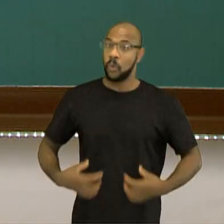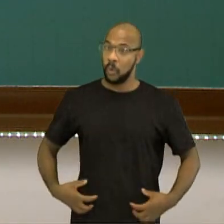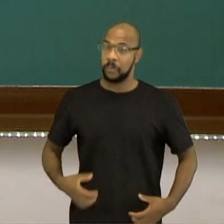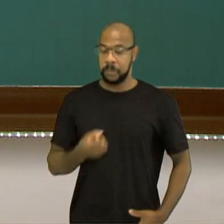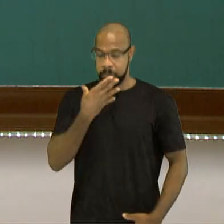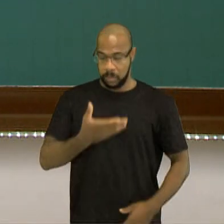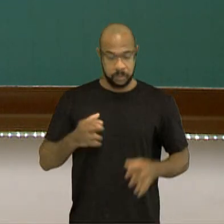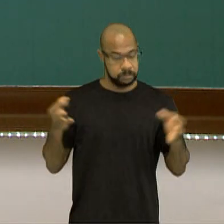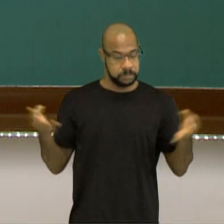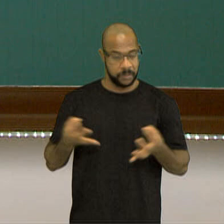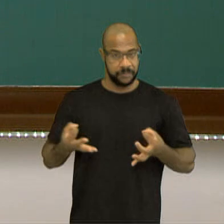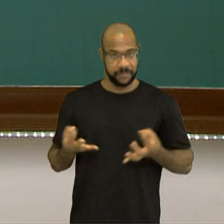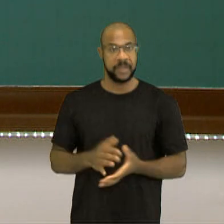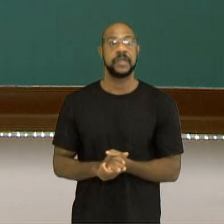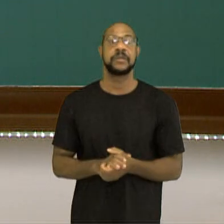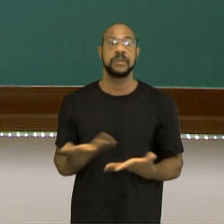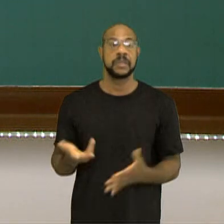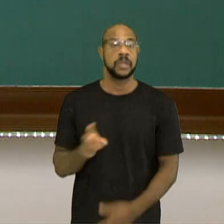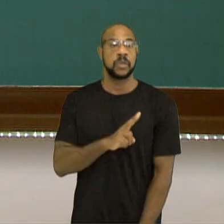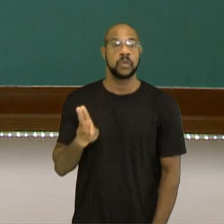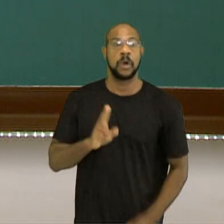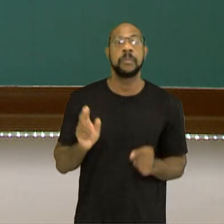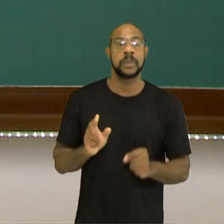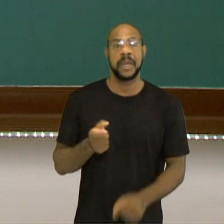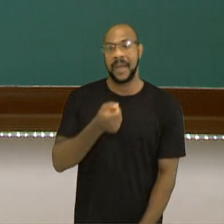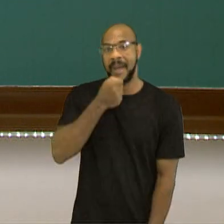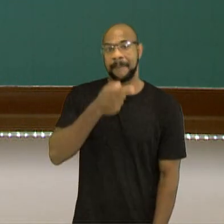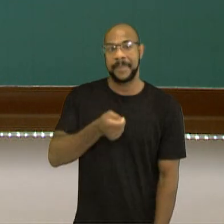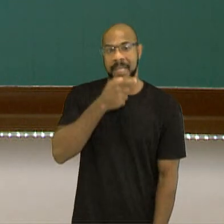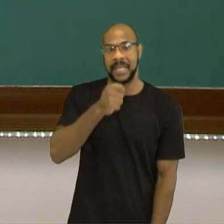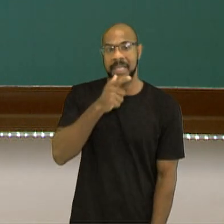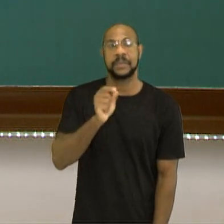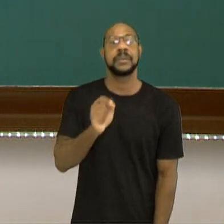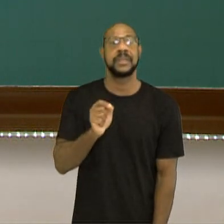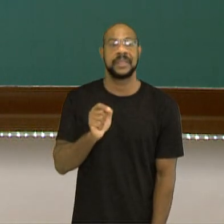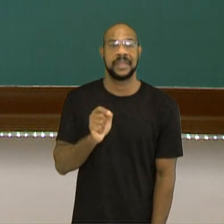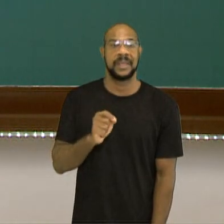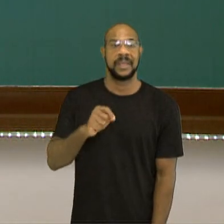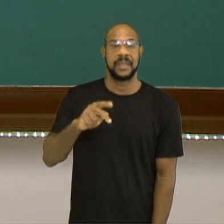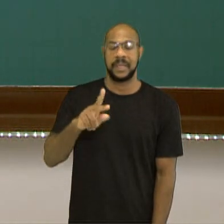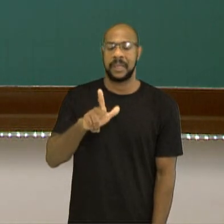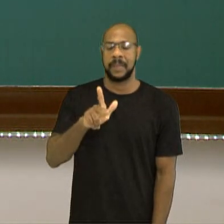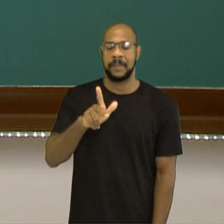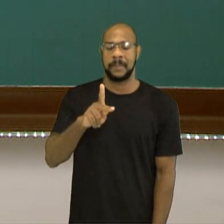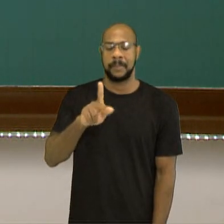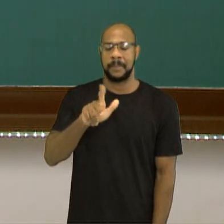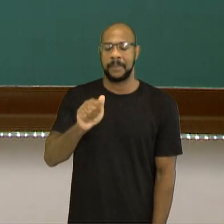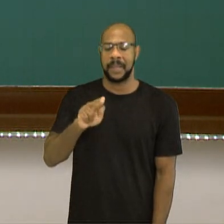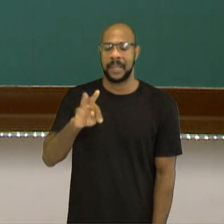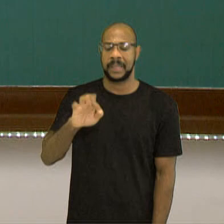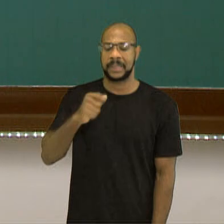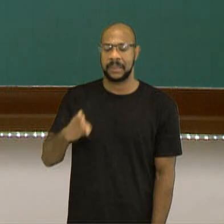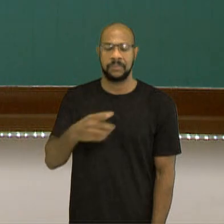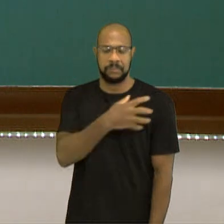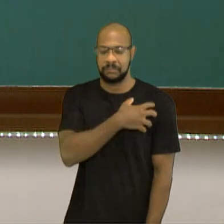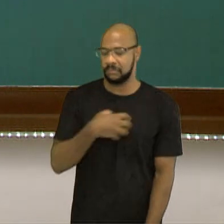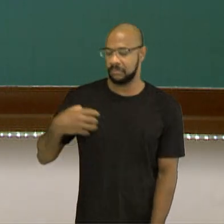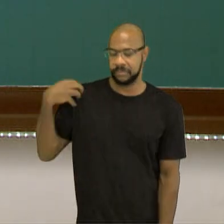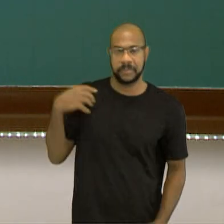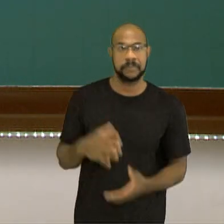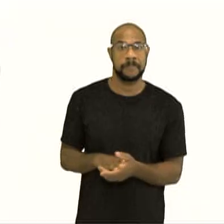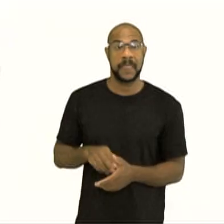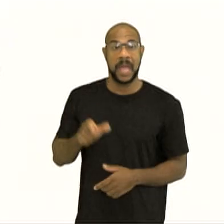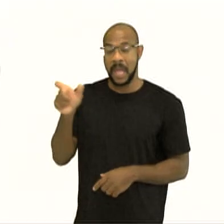Platão, nome que se popularizou e nós o conhecemos até hoje como Platão. Platão era amigo